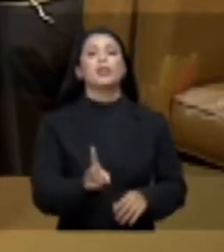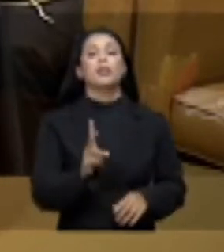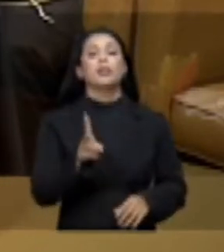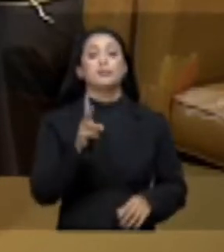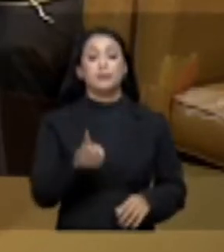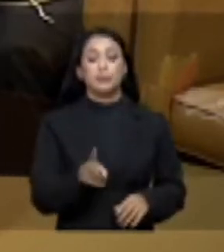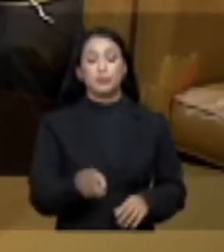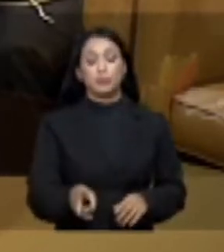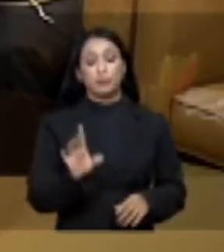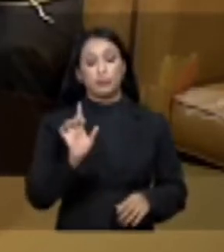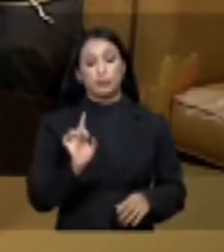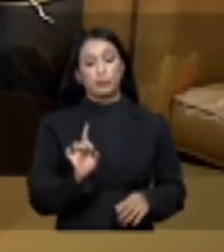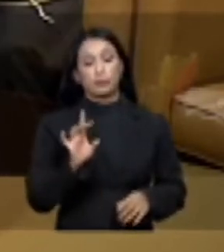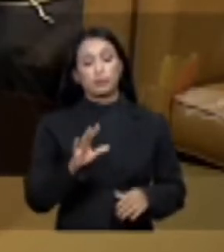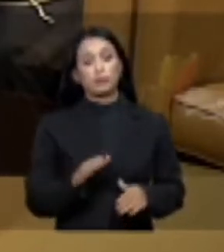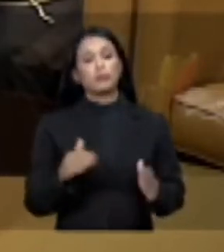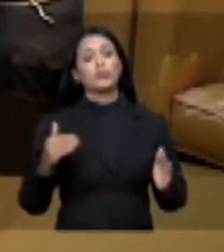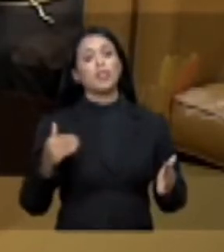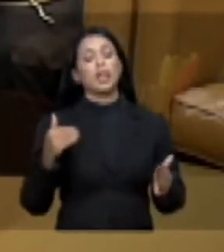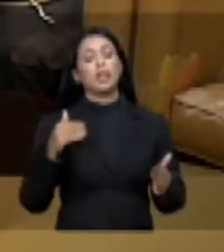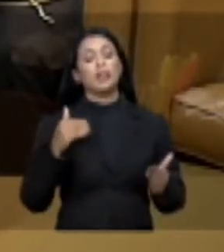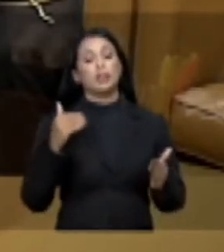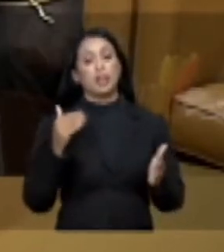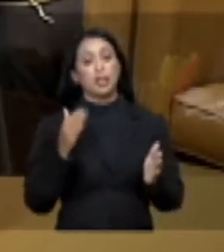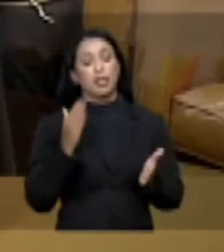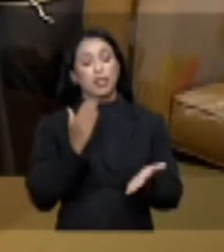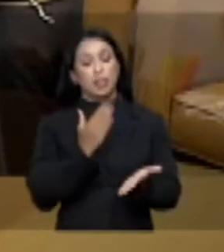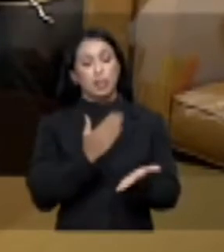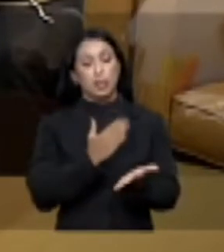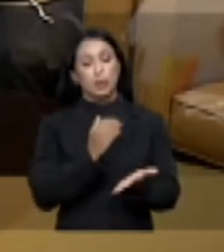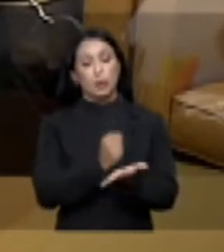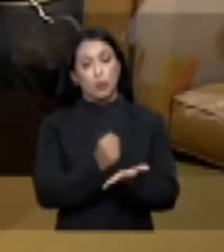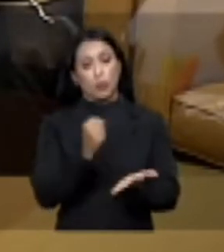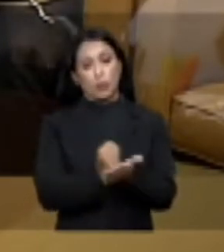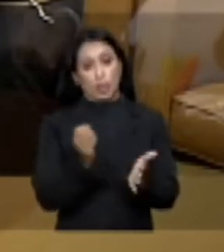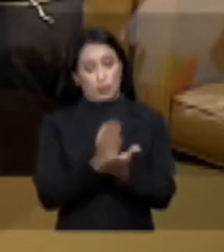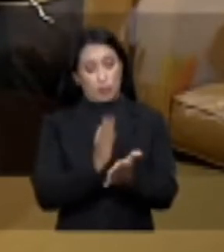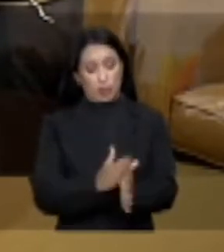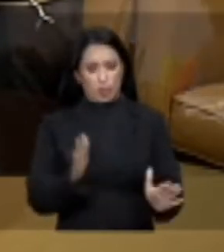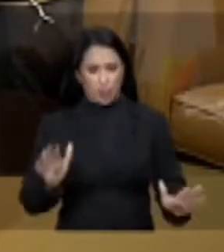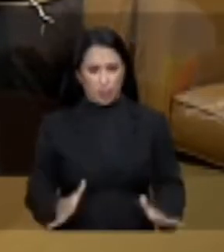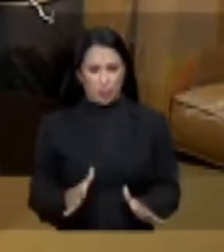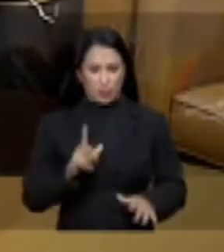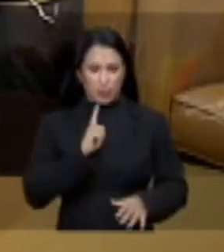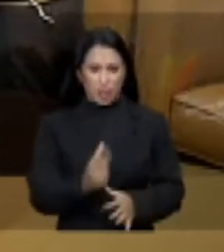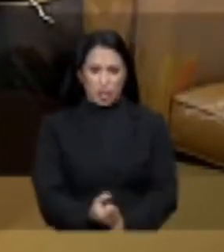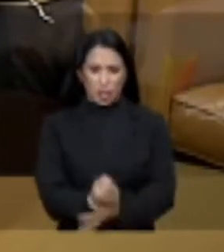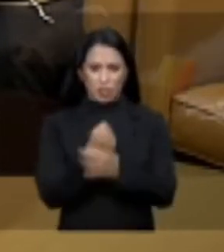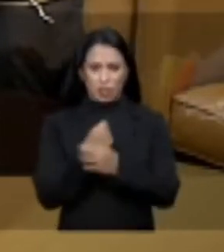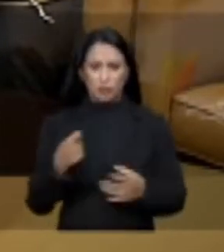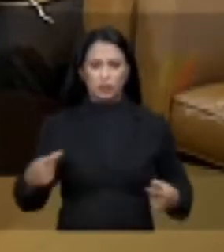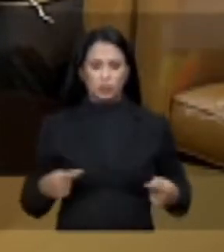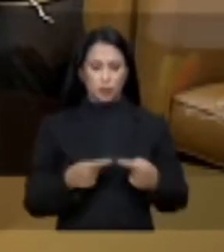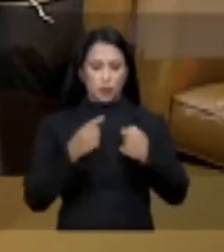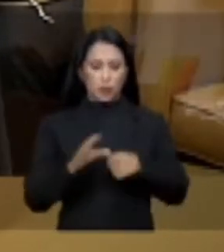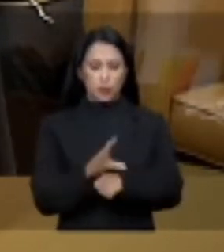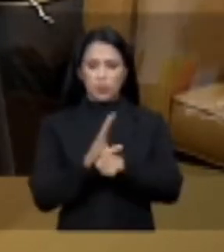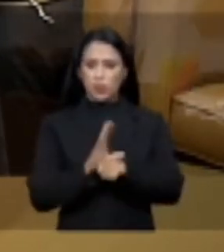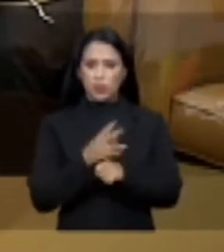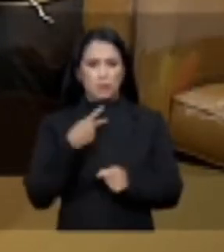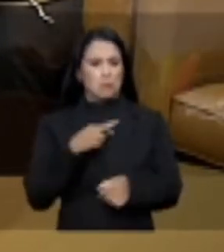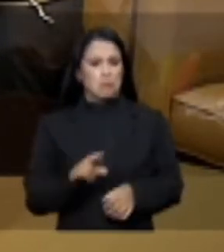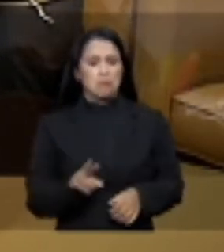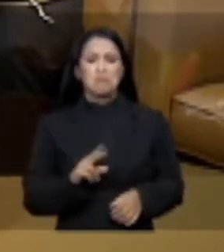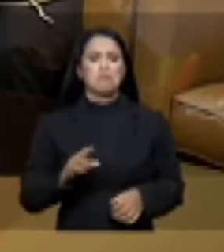vigor até o advento do seu termo contratual. O fato é que essas garantias constitucionais não servem para